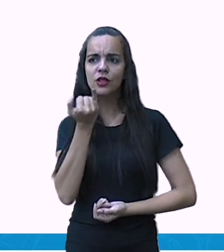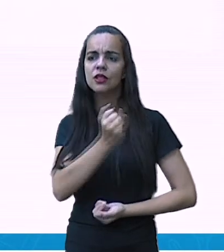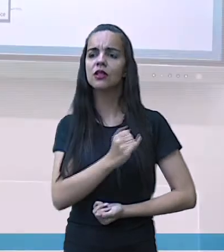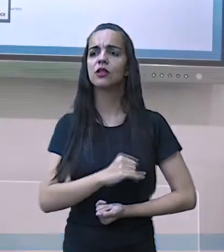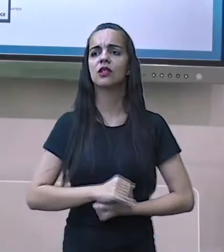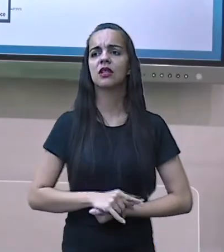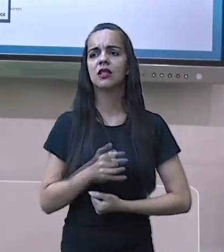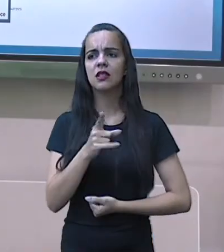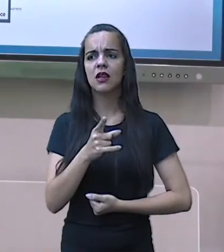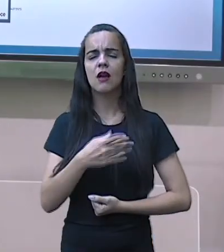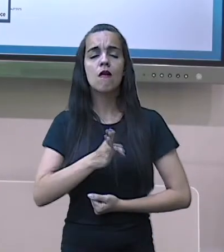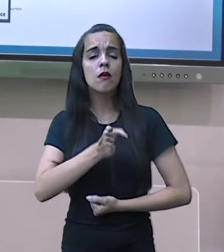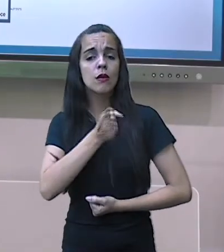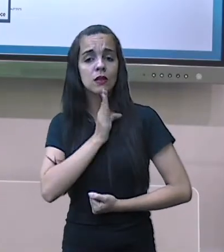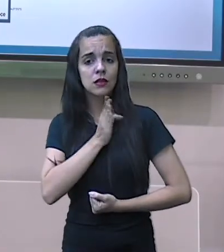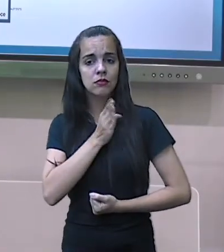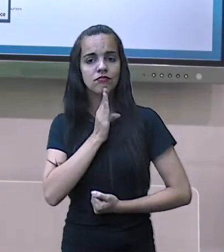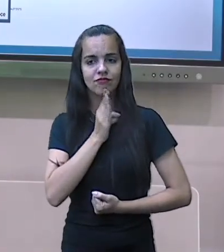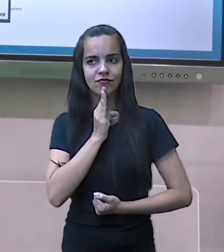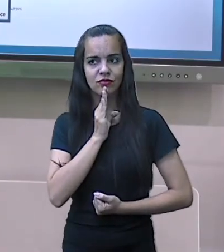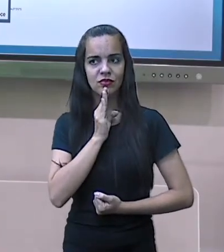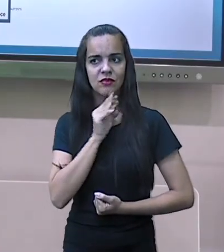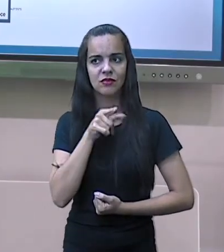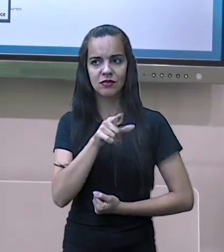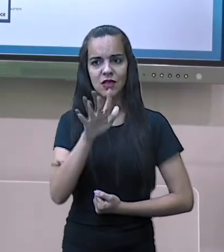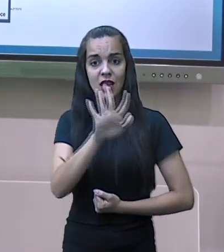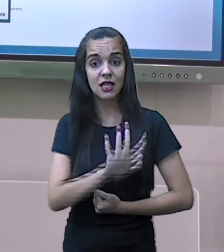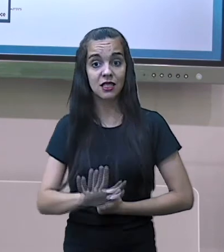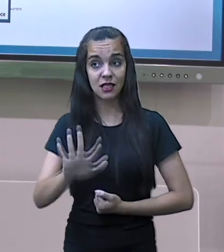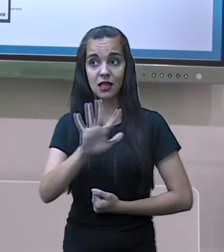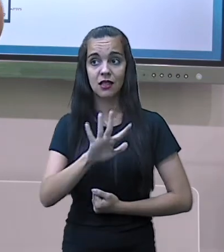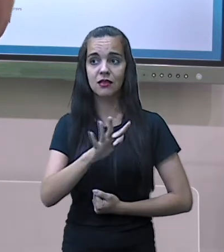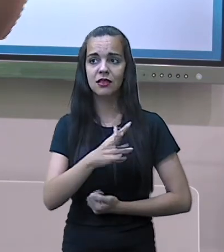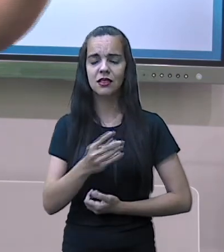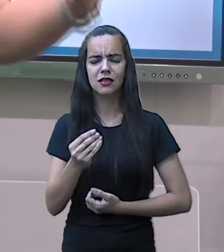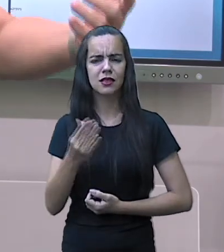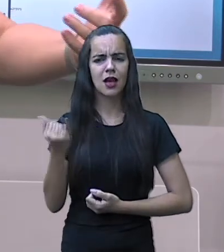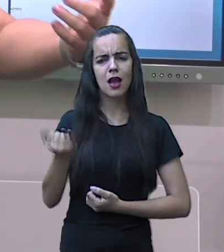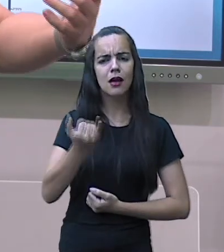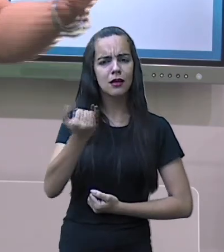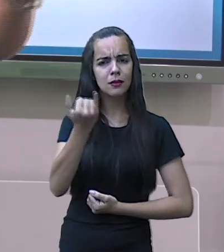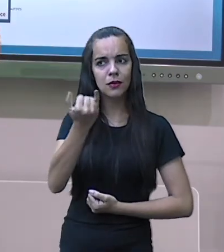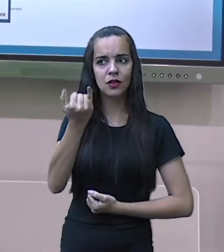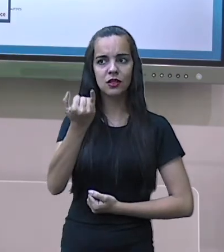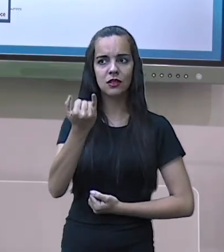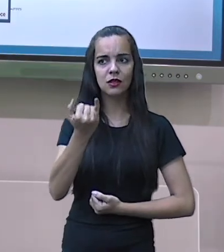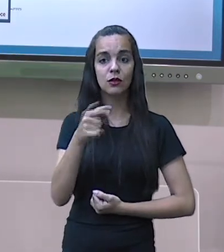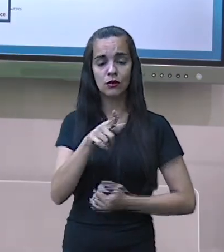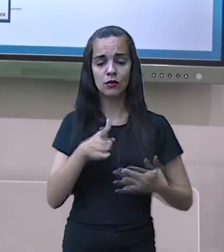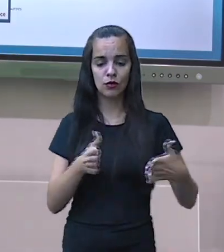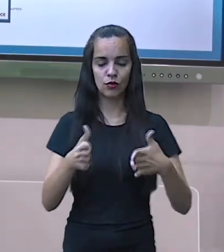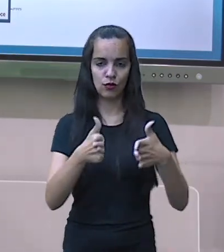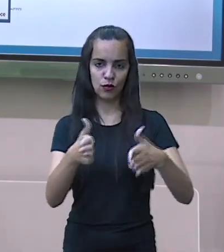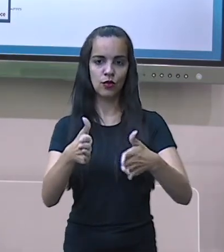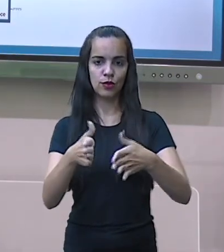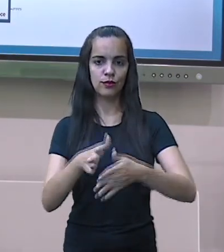você conhecer, tá? E saber a importância desse rio.